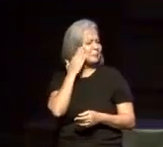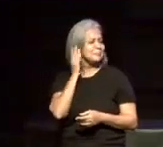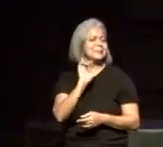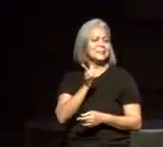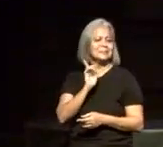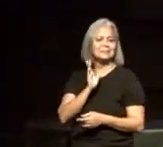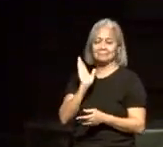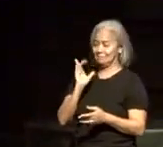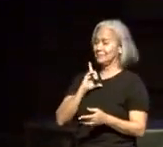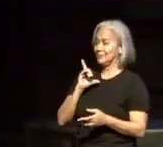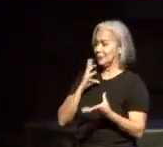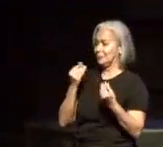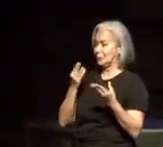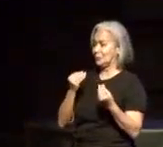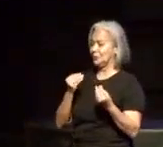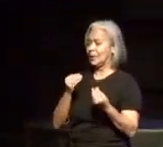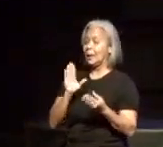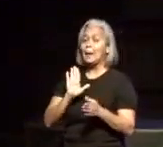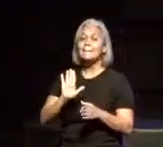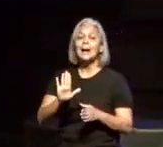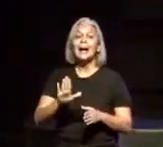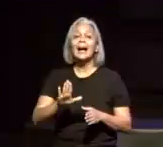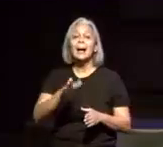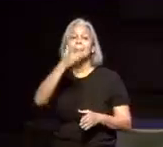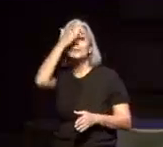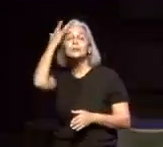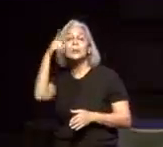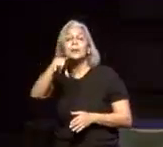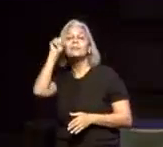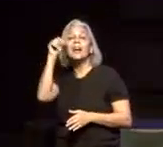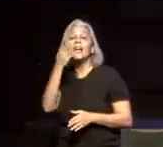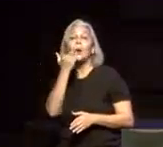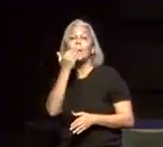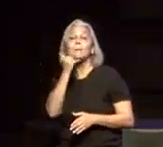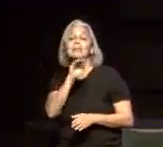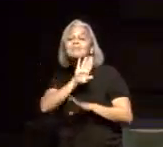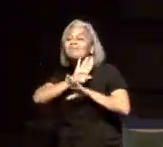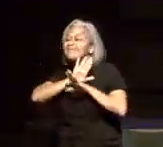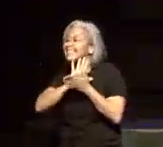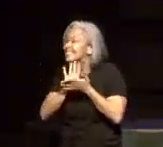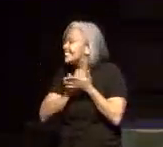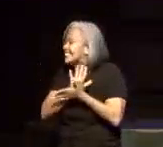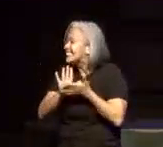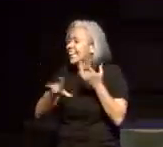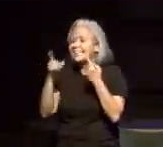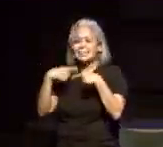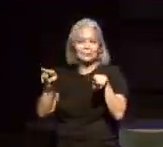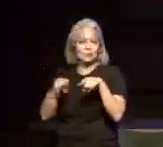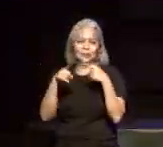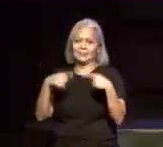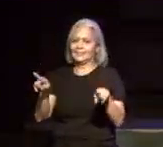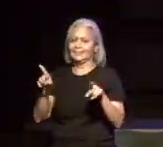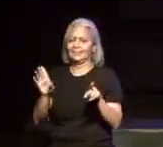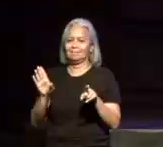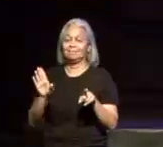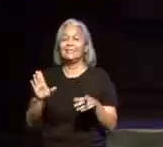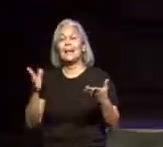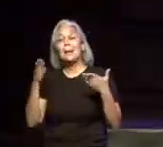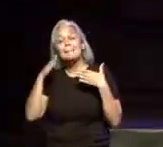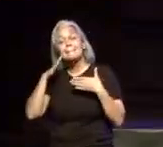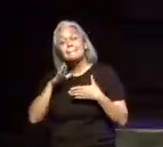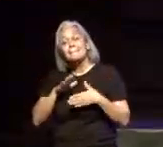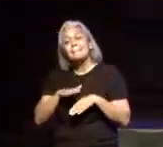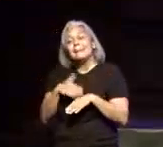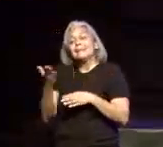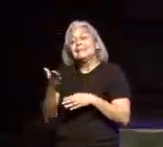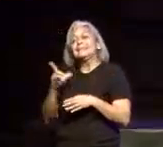Quem prefere comer sem música ao vivo? Levanta sua mão. Né? E ainda assim, muita gente oferece, né? Mas algumas experiências